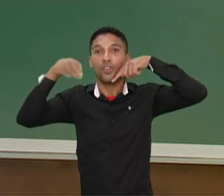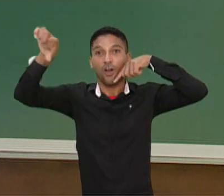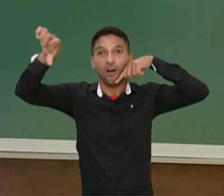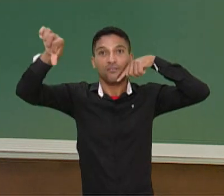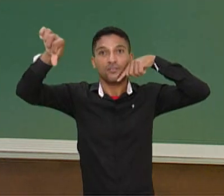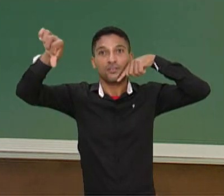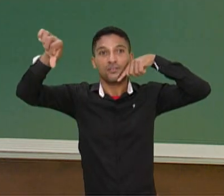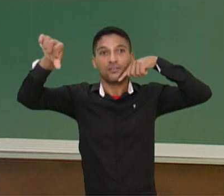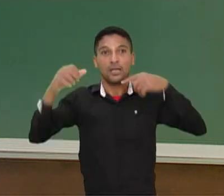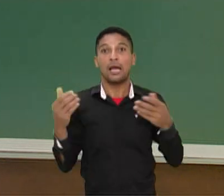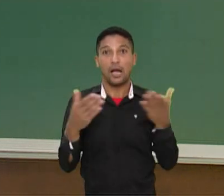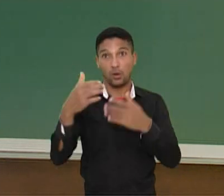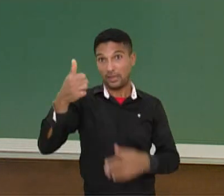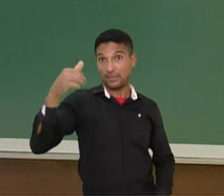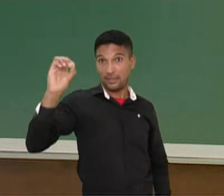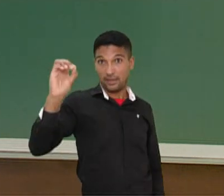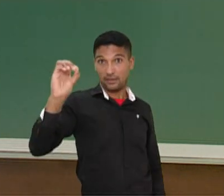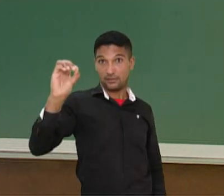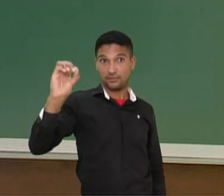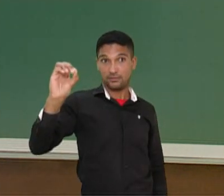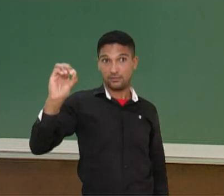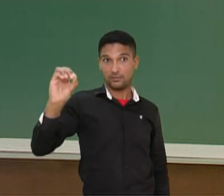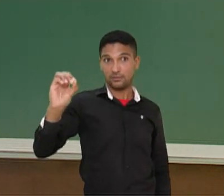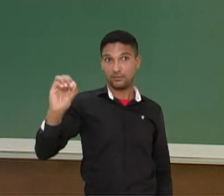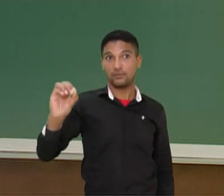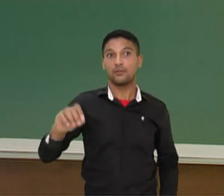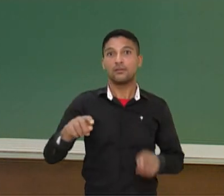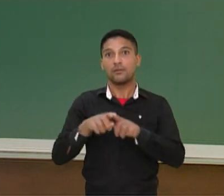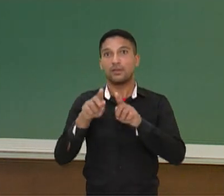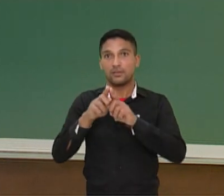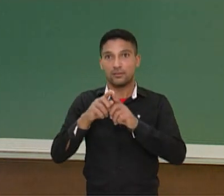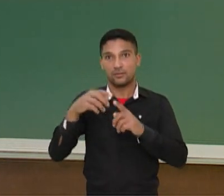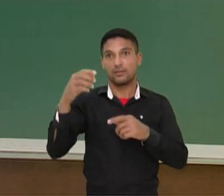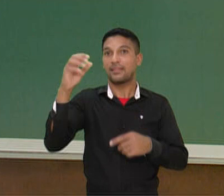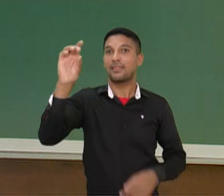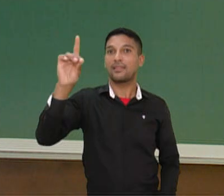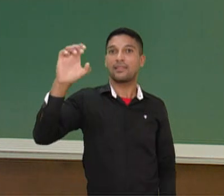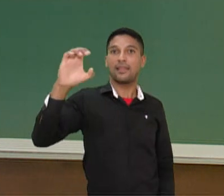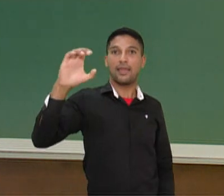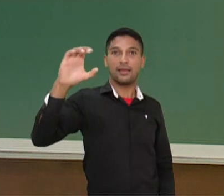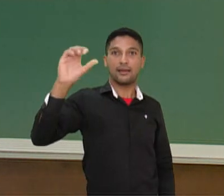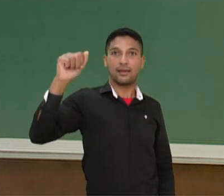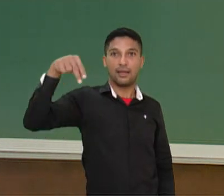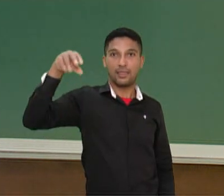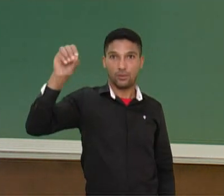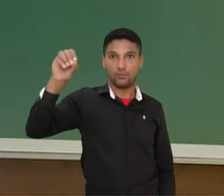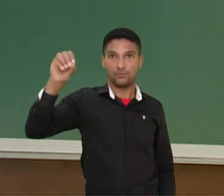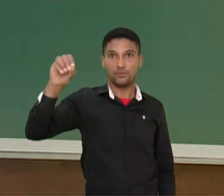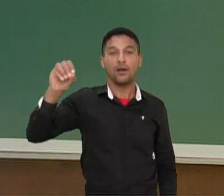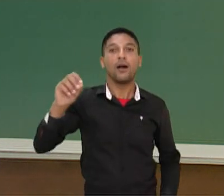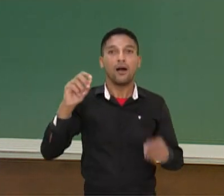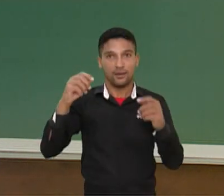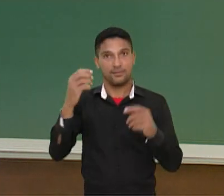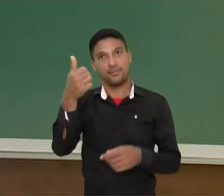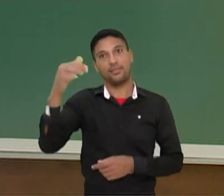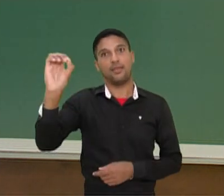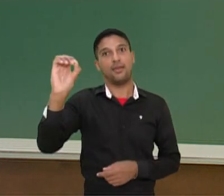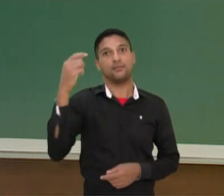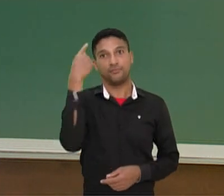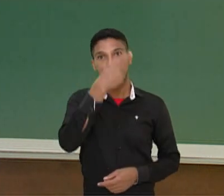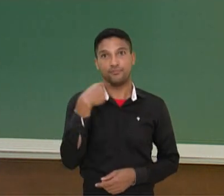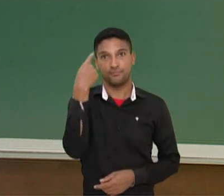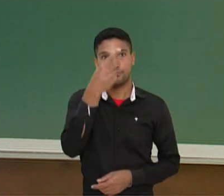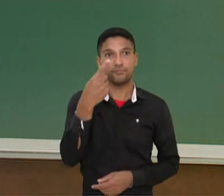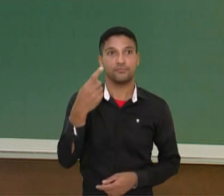nome. Deca, 10. Um decágono é 1 mais o deca, 11. Dodecágono é 2 mais